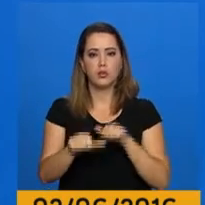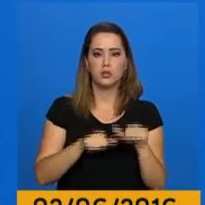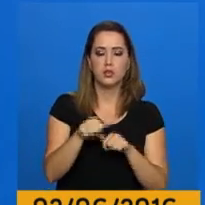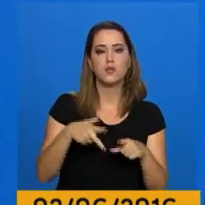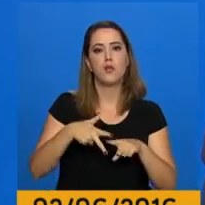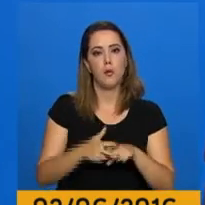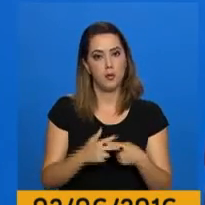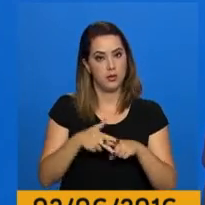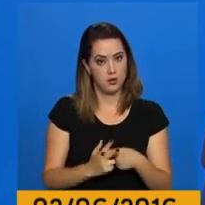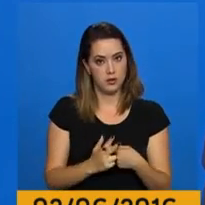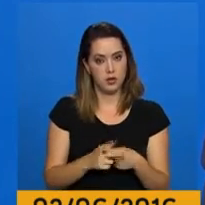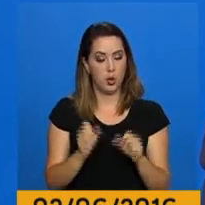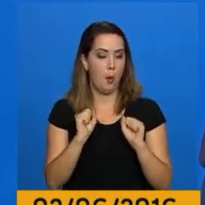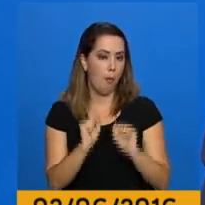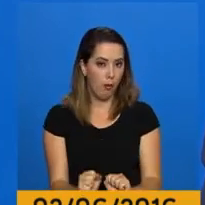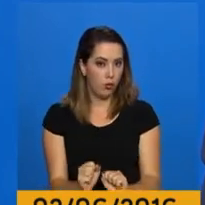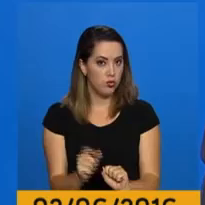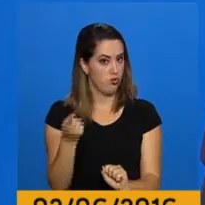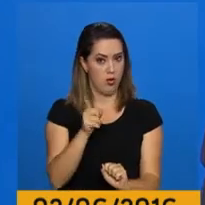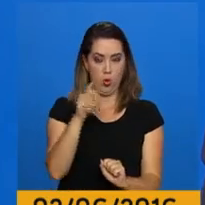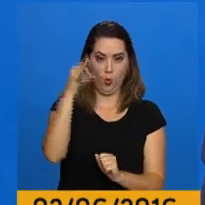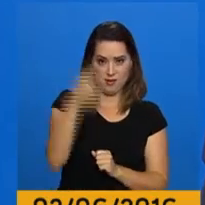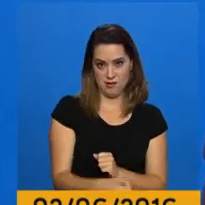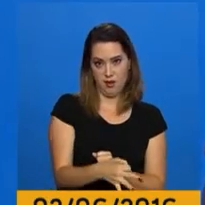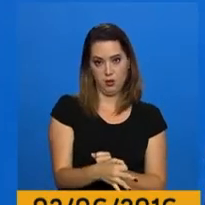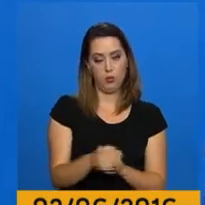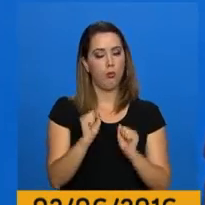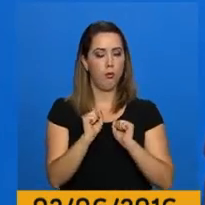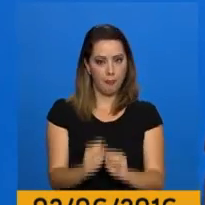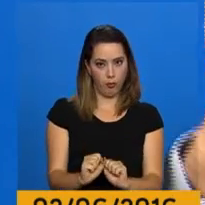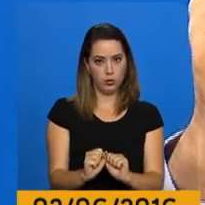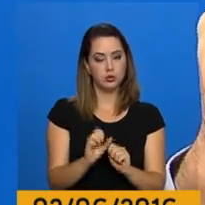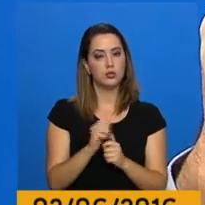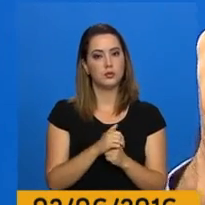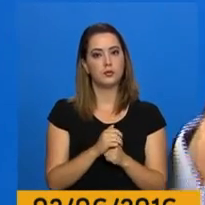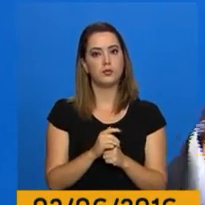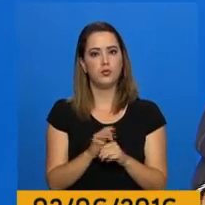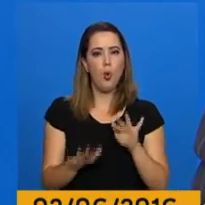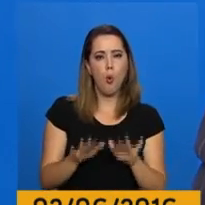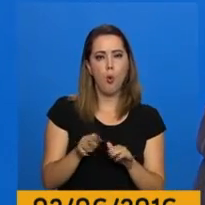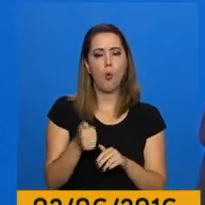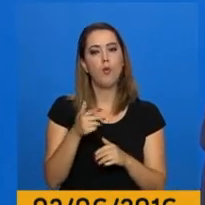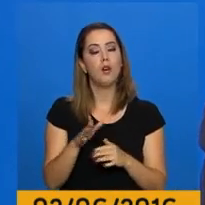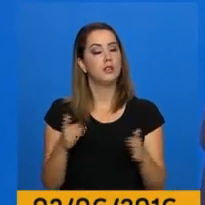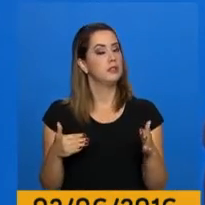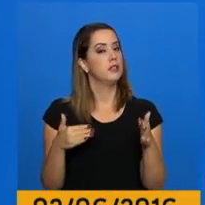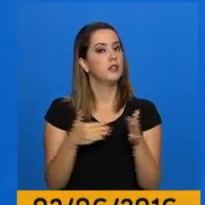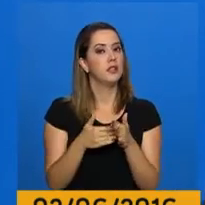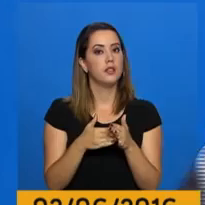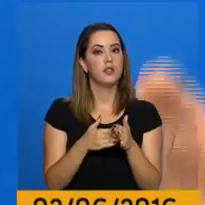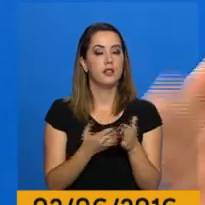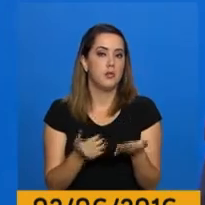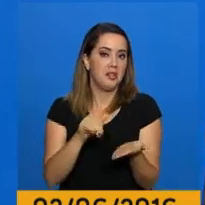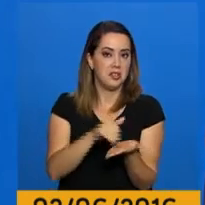ministerial. Pode, não significa dizer que vai, e se o pode, naquele momento, estaria limitada à Secretaria